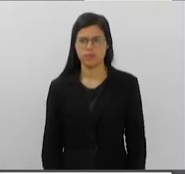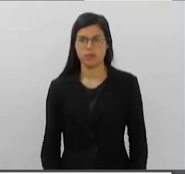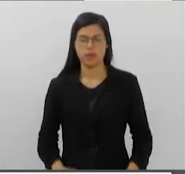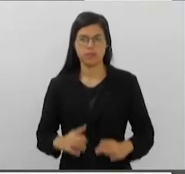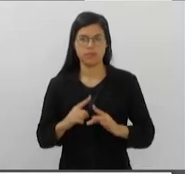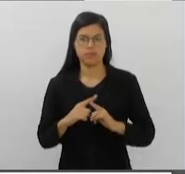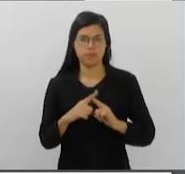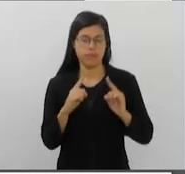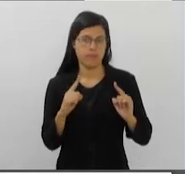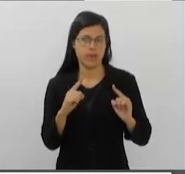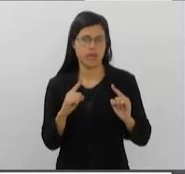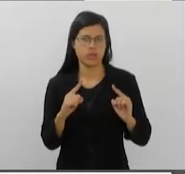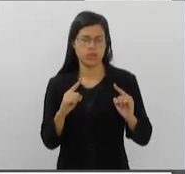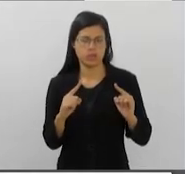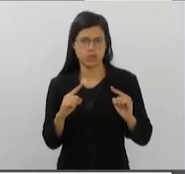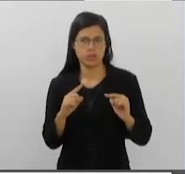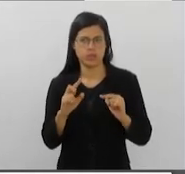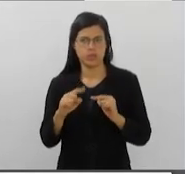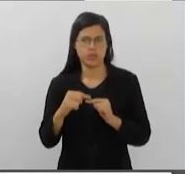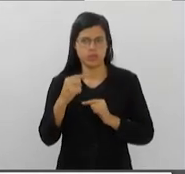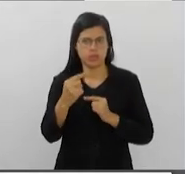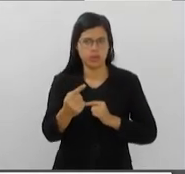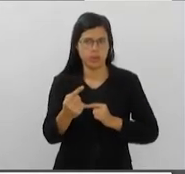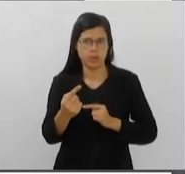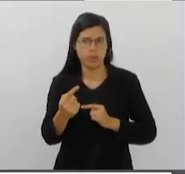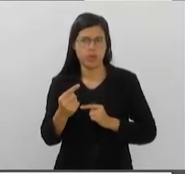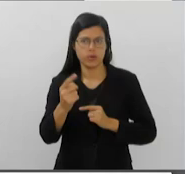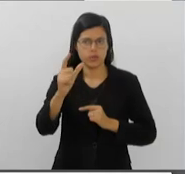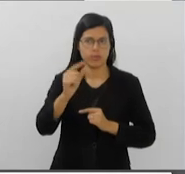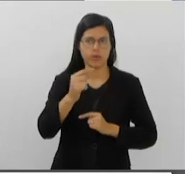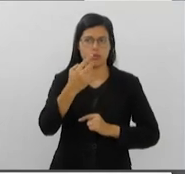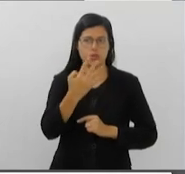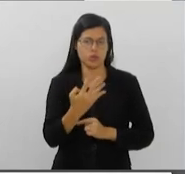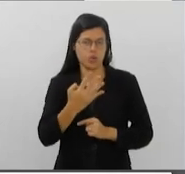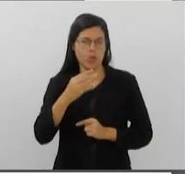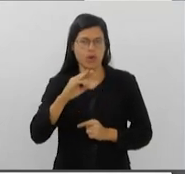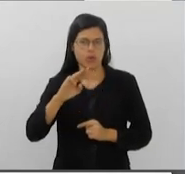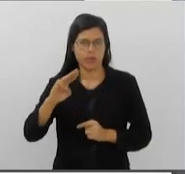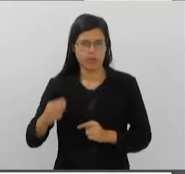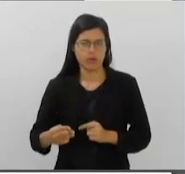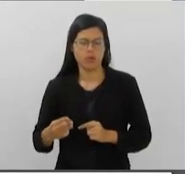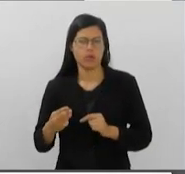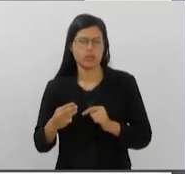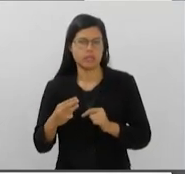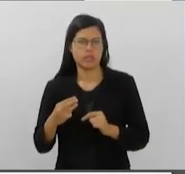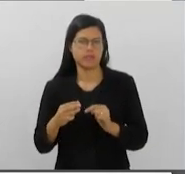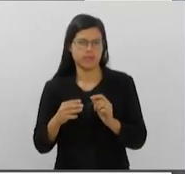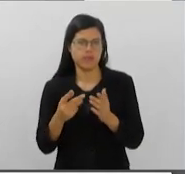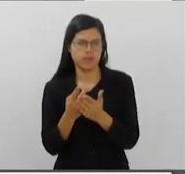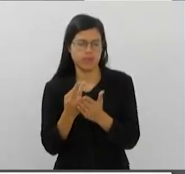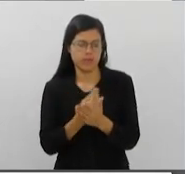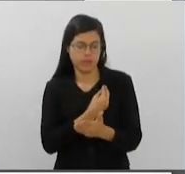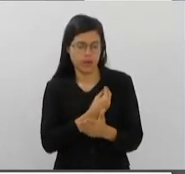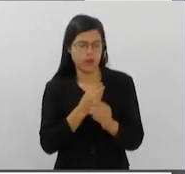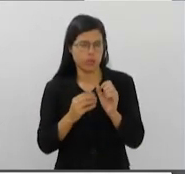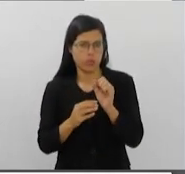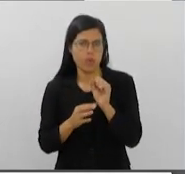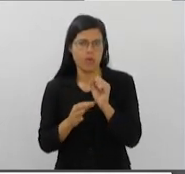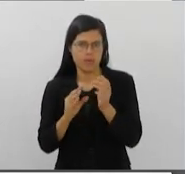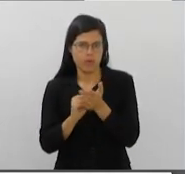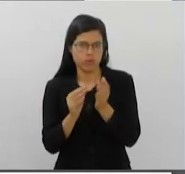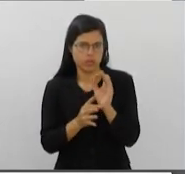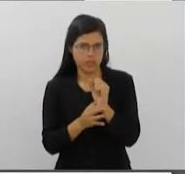Porém, né, depois, com menos de 4 milhões de pessoas em situação de insegurança alimentar grave no nosso